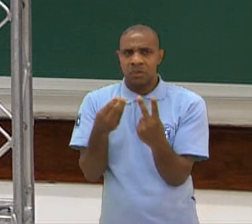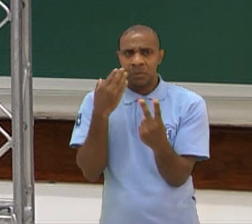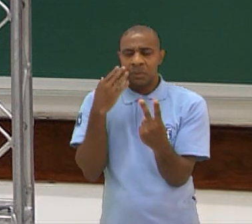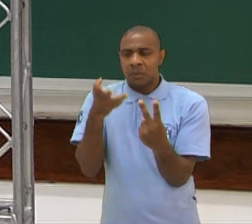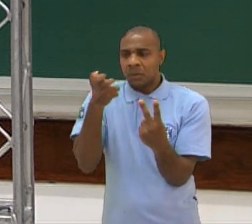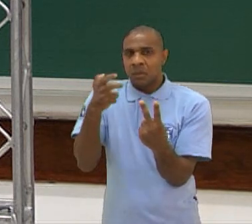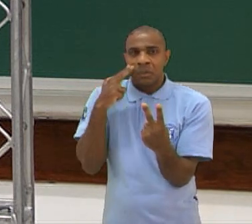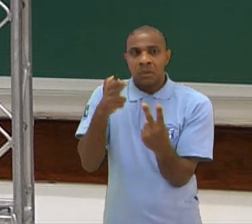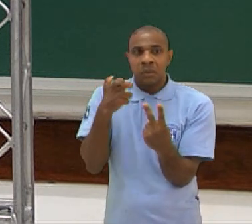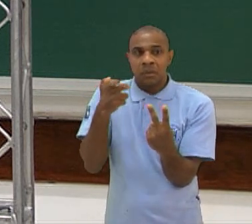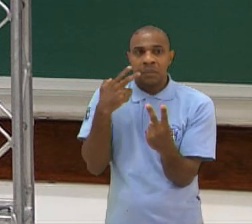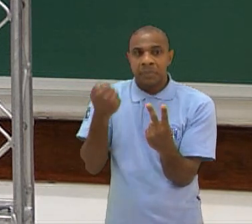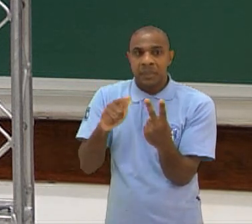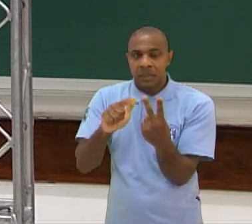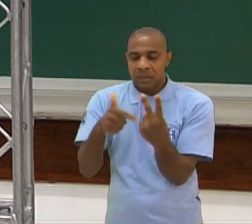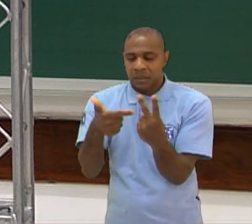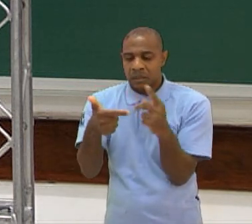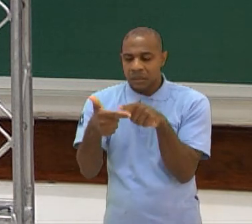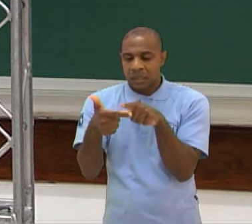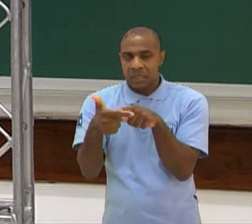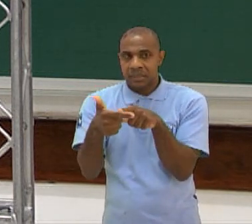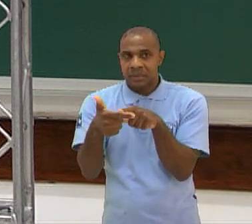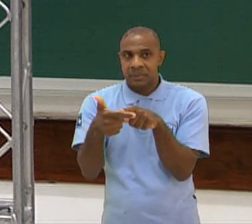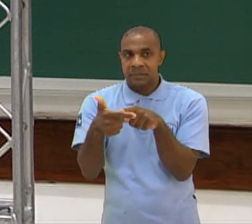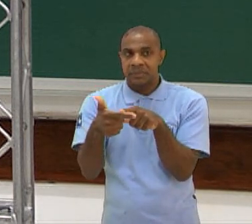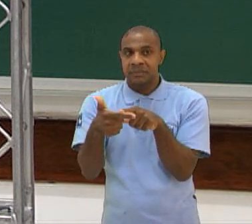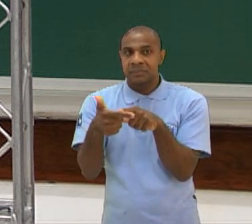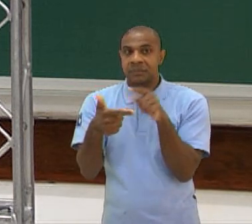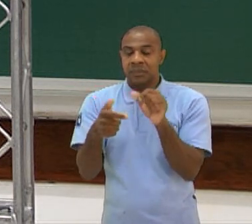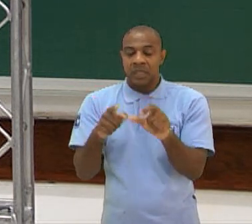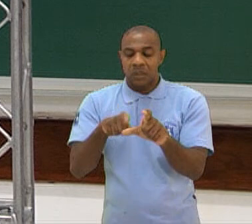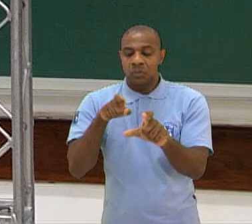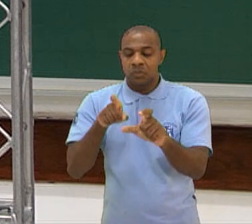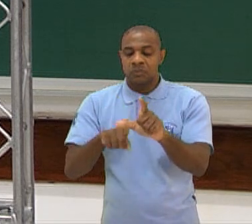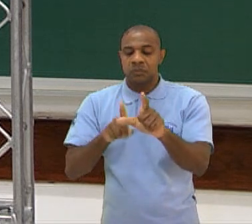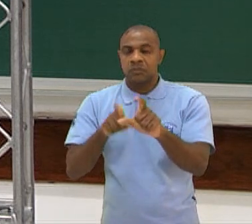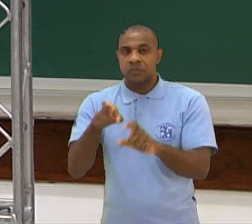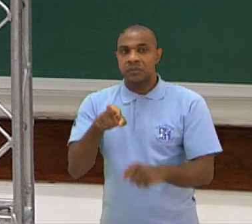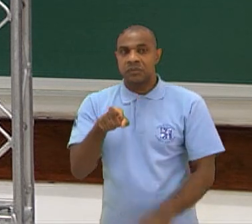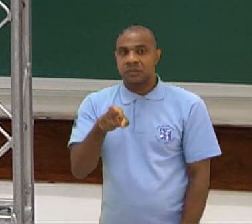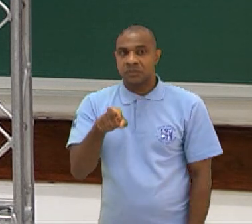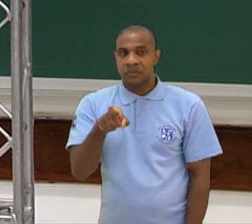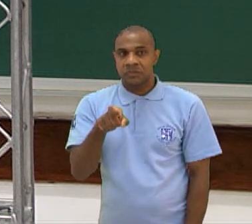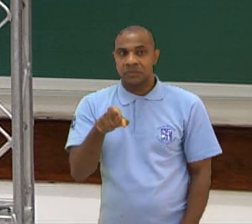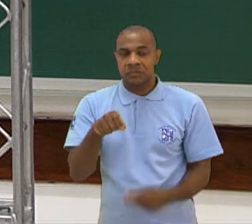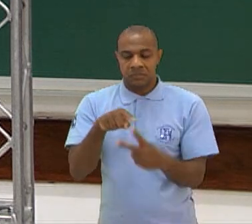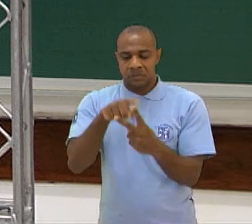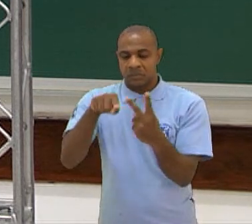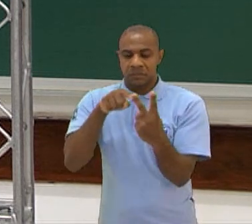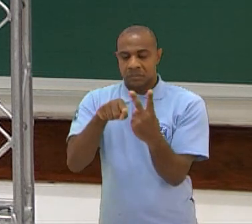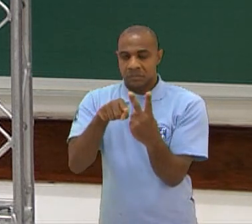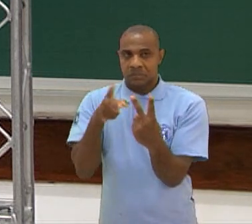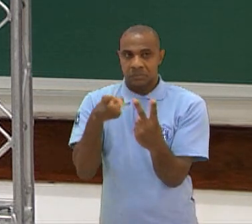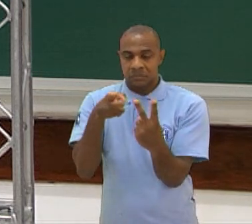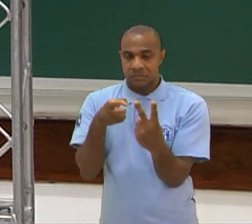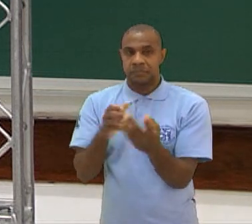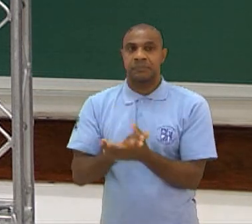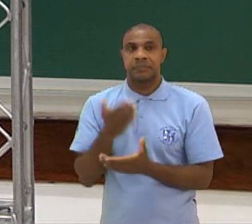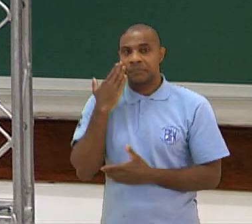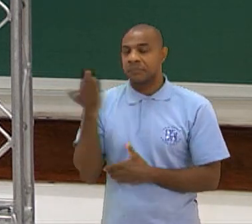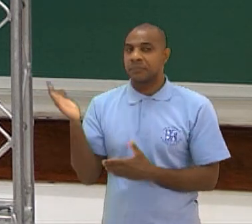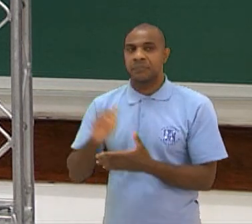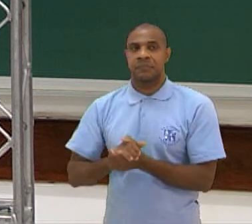nulos. Termos independentes das equações, né? Faltou aqui a concordância, não tem problema, a gente corrige. Estão vendo que eu estou igualando tudo isso